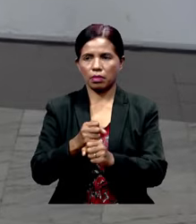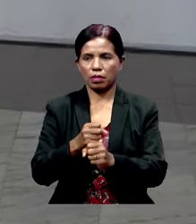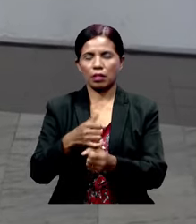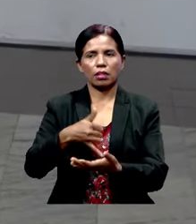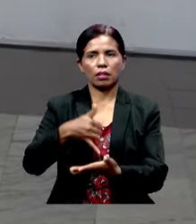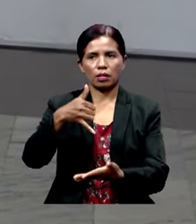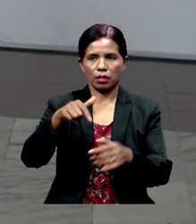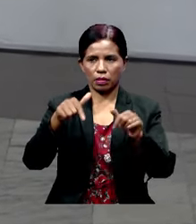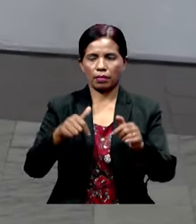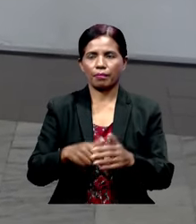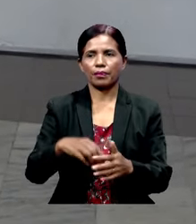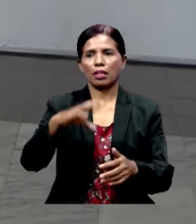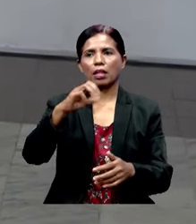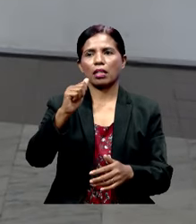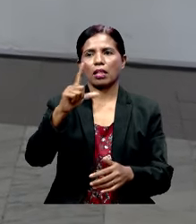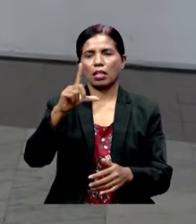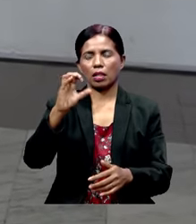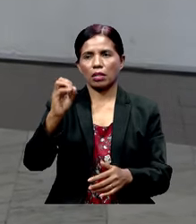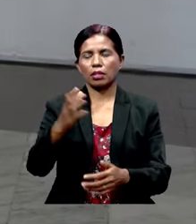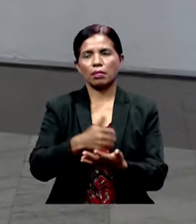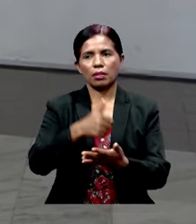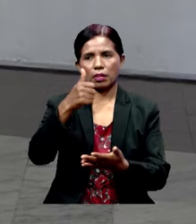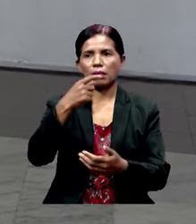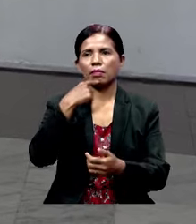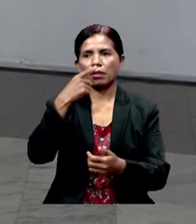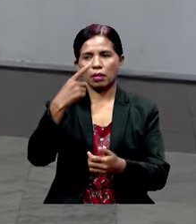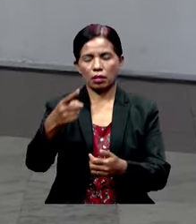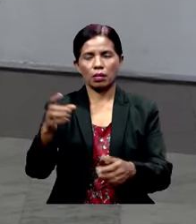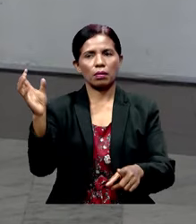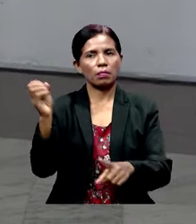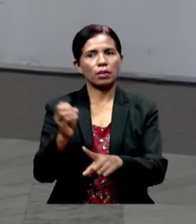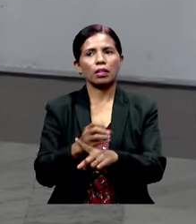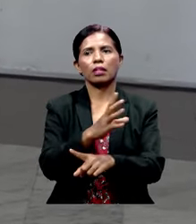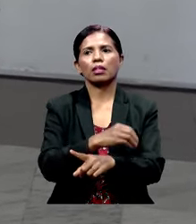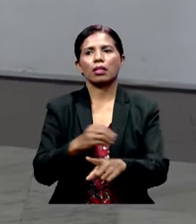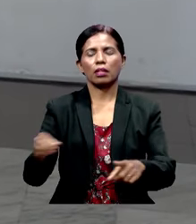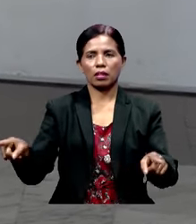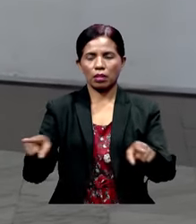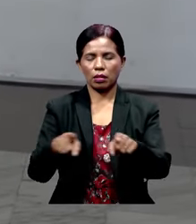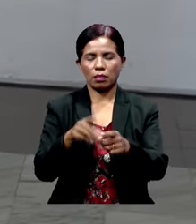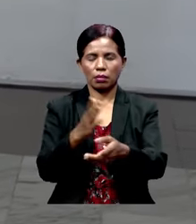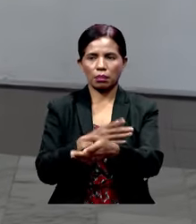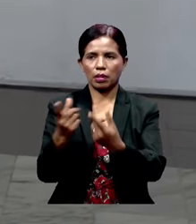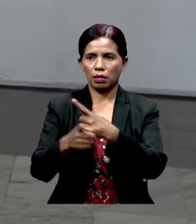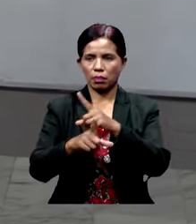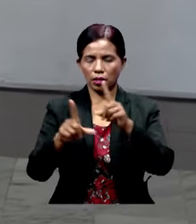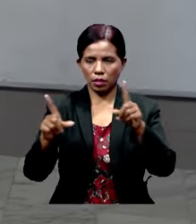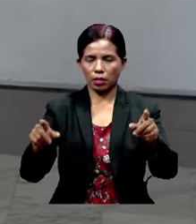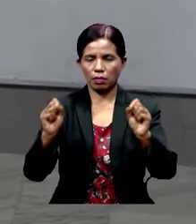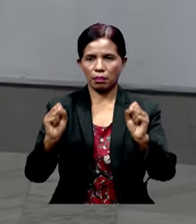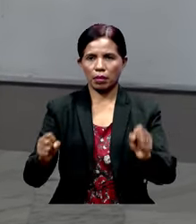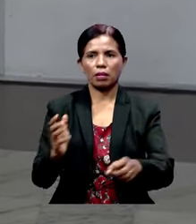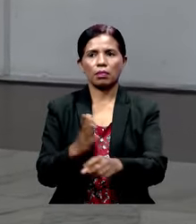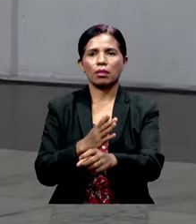prémio de Carlos da Silva Saki manang nain ba prémio nei hateten oportunidade ne além de promove liberdade de expressão, belemos